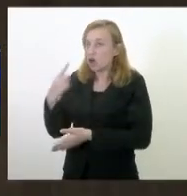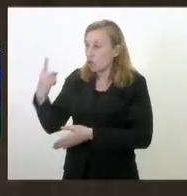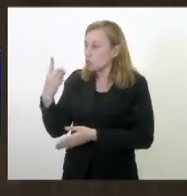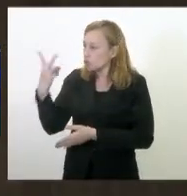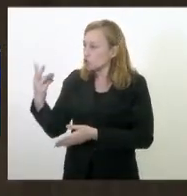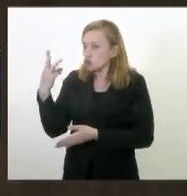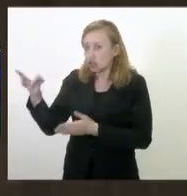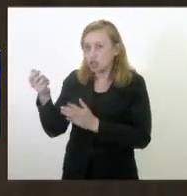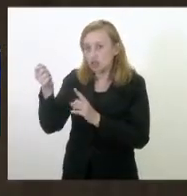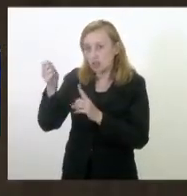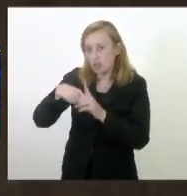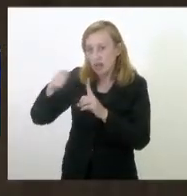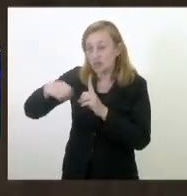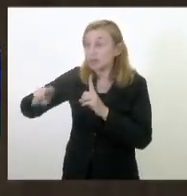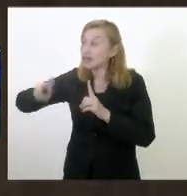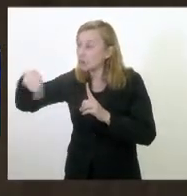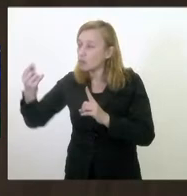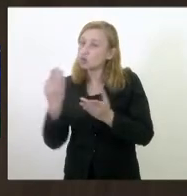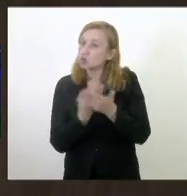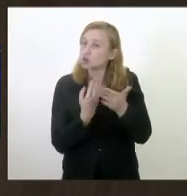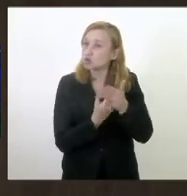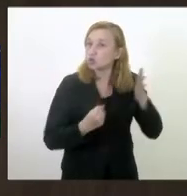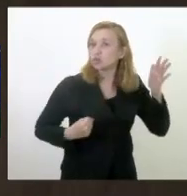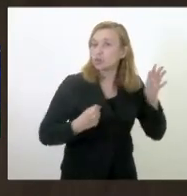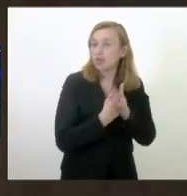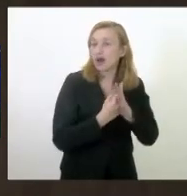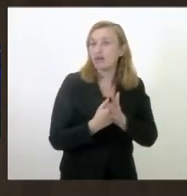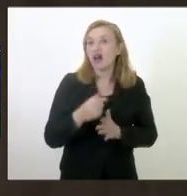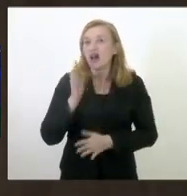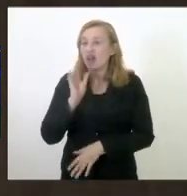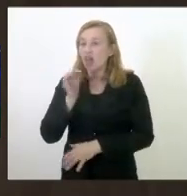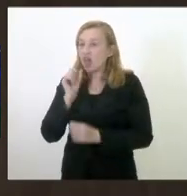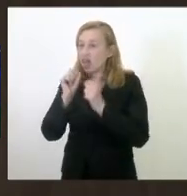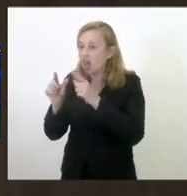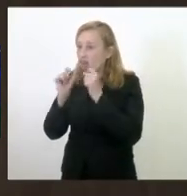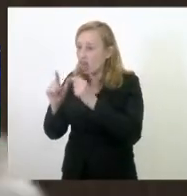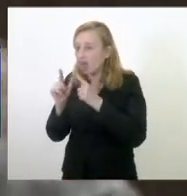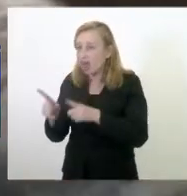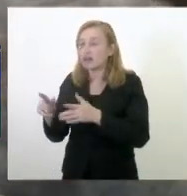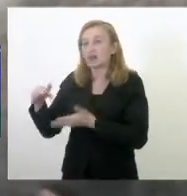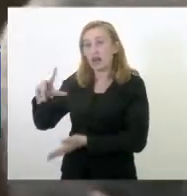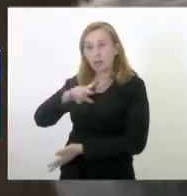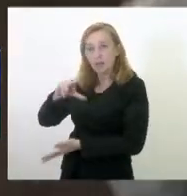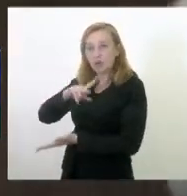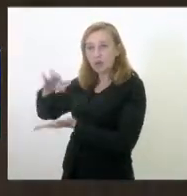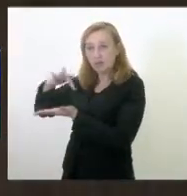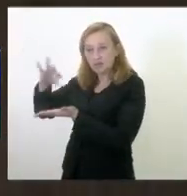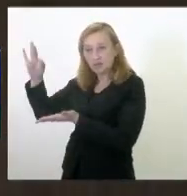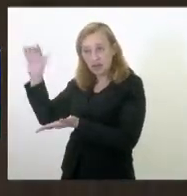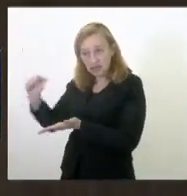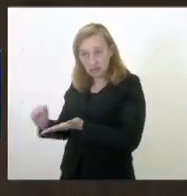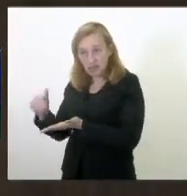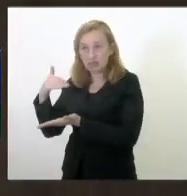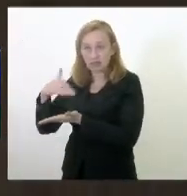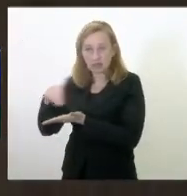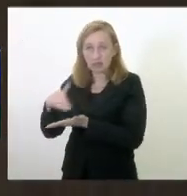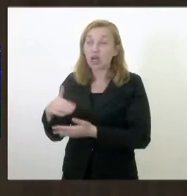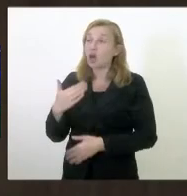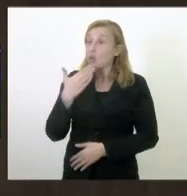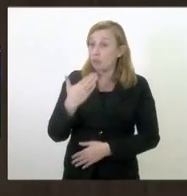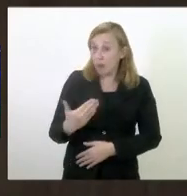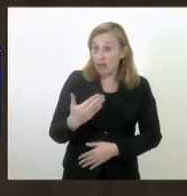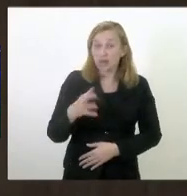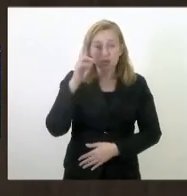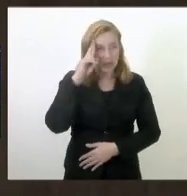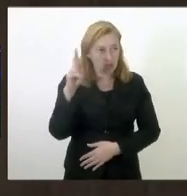de impacto. A própria Fazenda tem reclamado muito. Então, presidente, eu faço um apelo ao senhor. A casa,